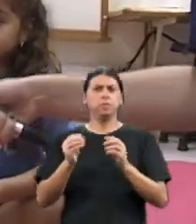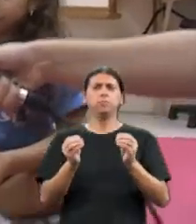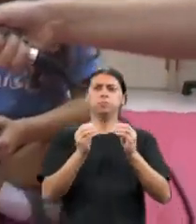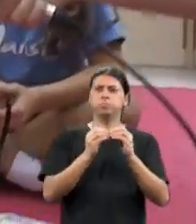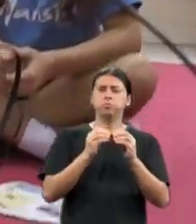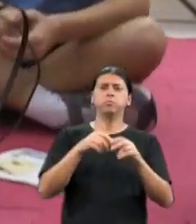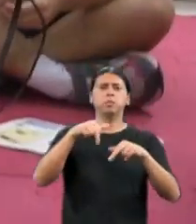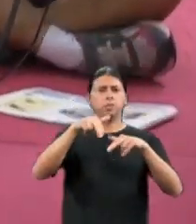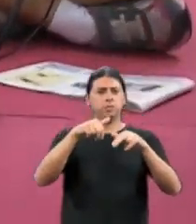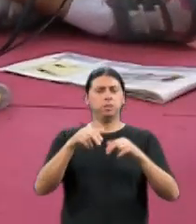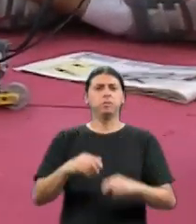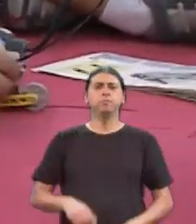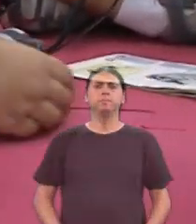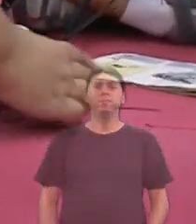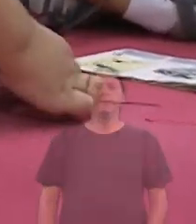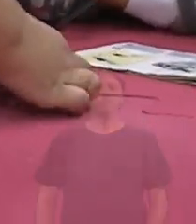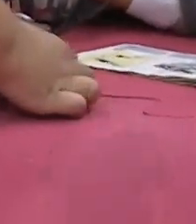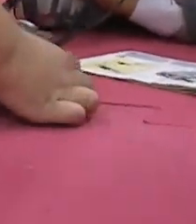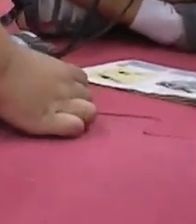ele andar.